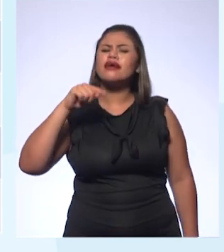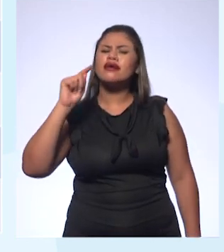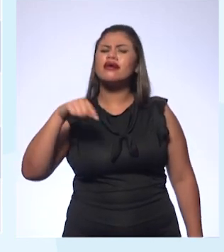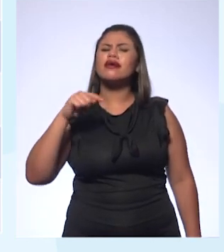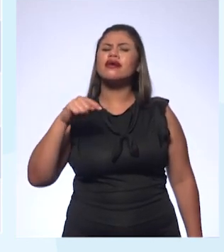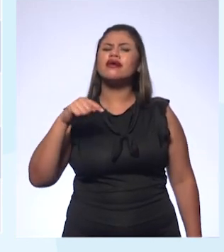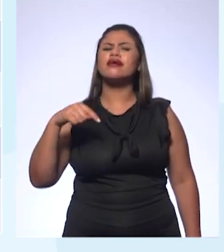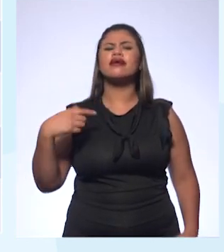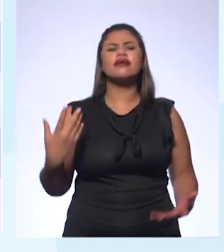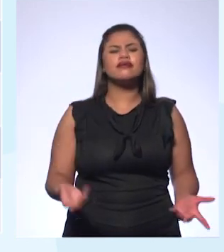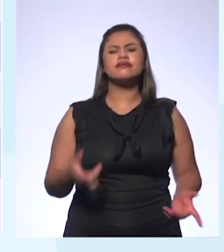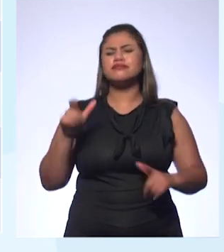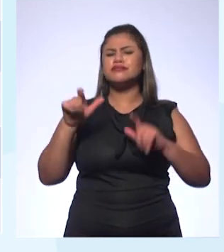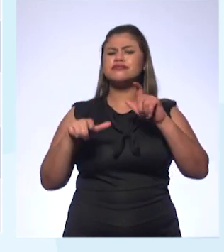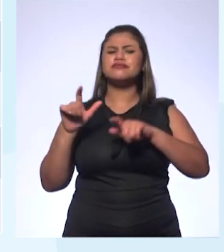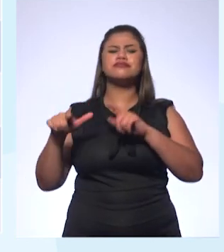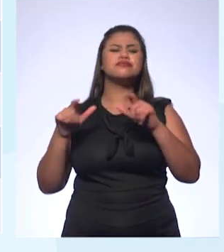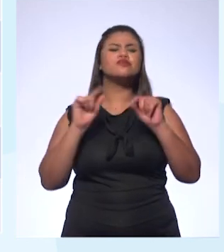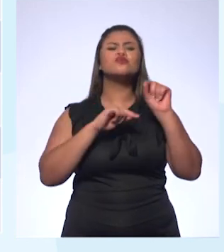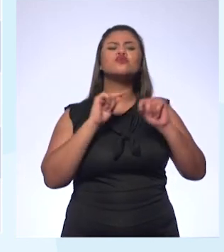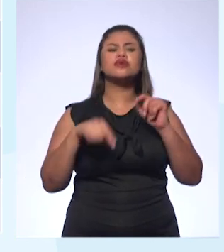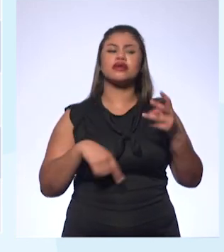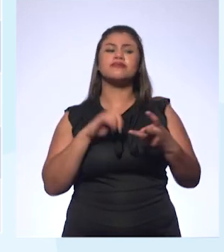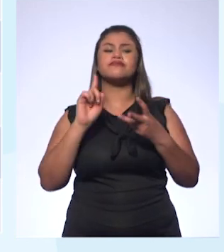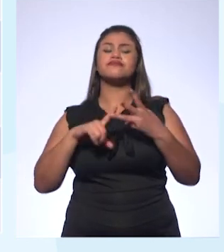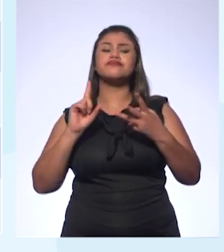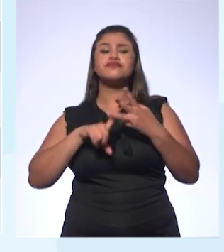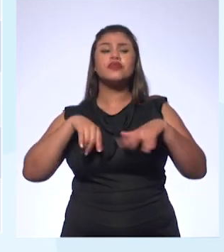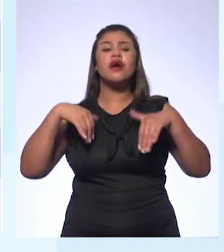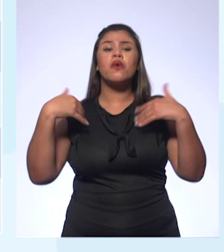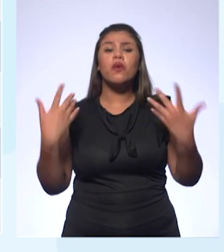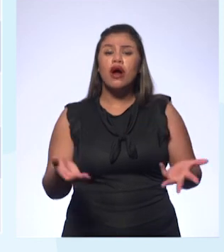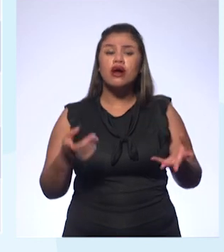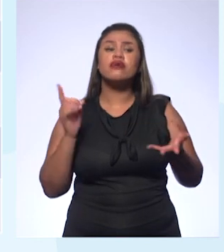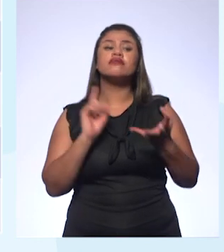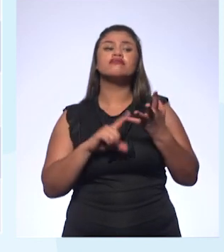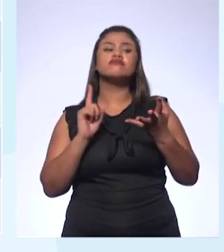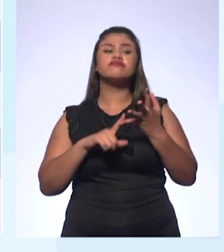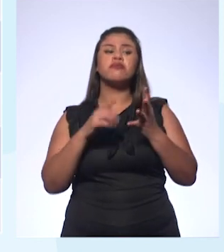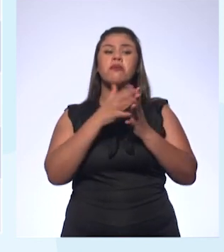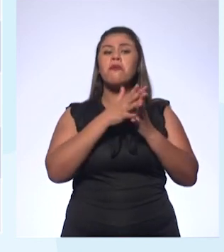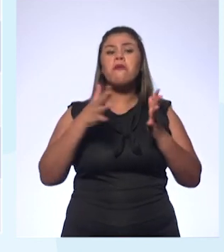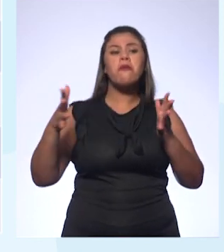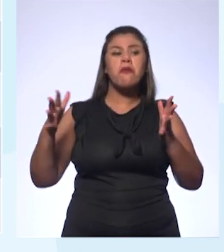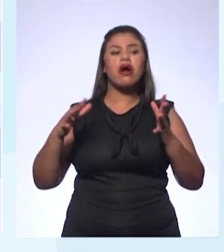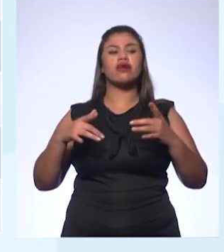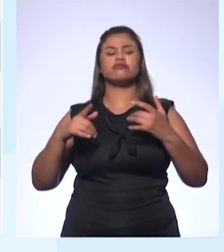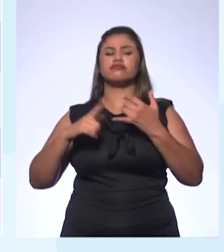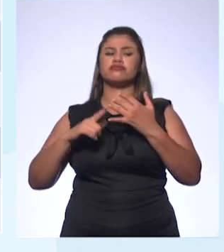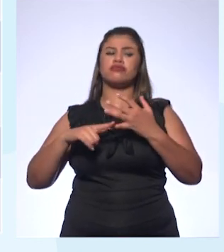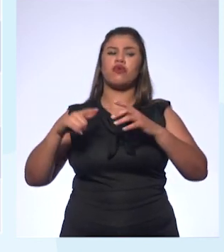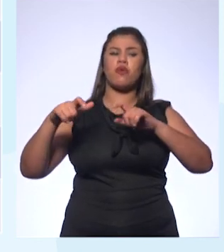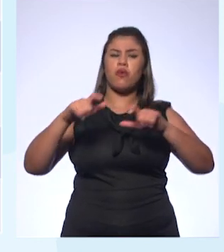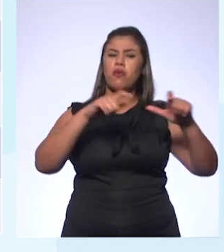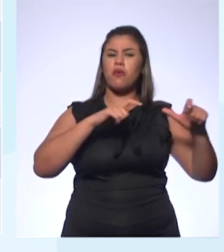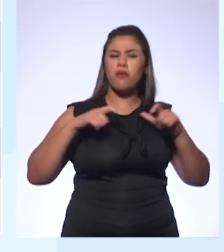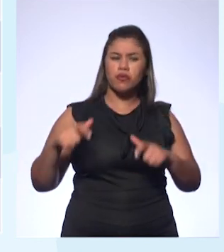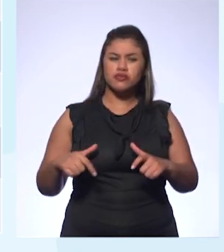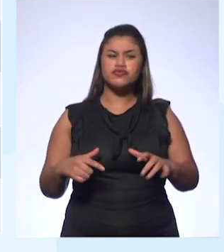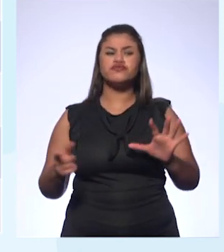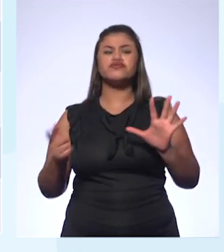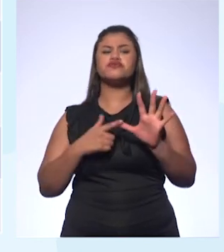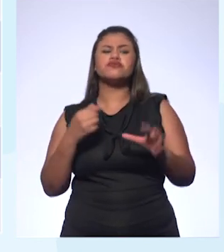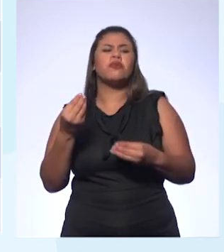é o agente dessa ação? Quando aconteceu, em que tempo aconteceu e o lugar onde aconteceu